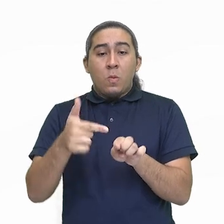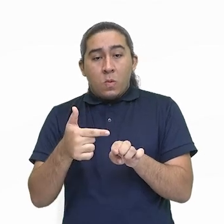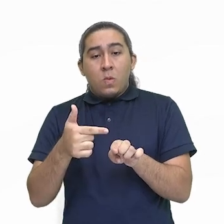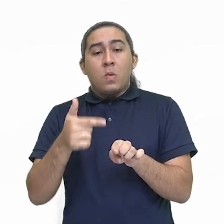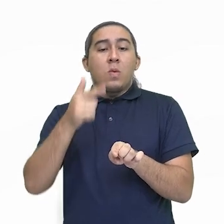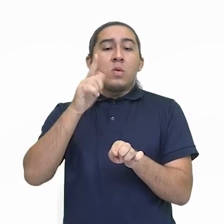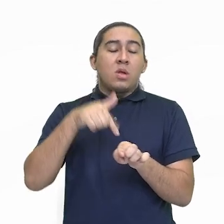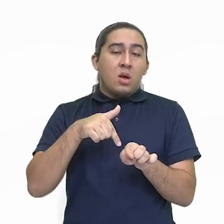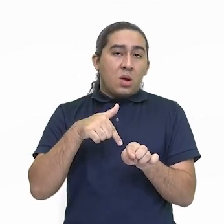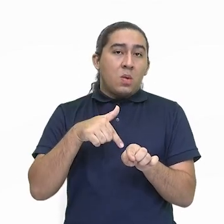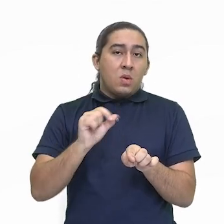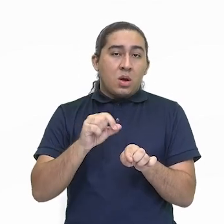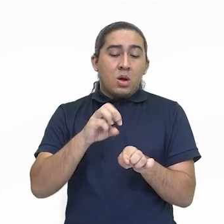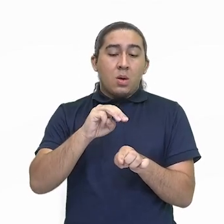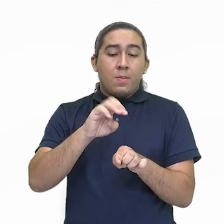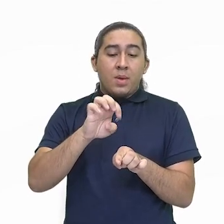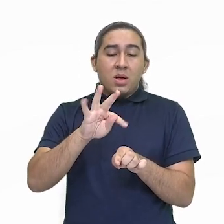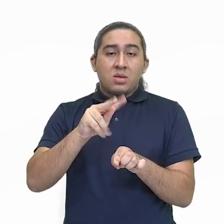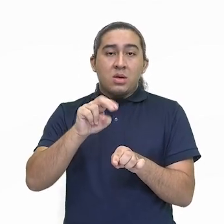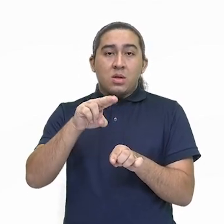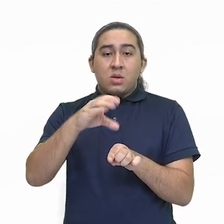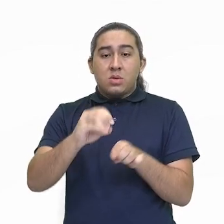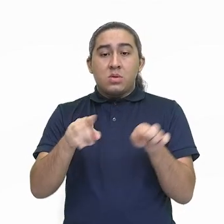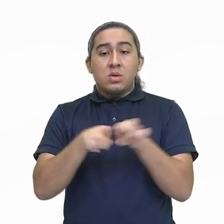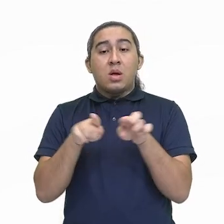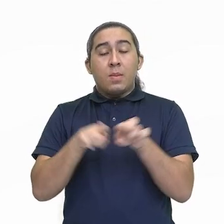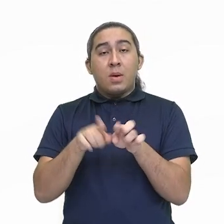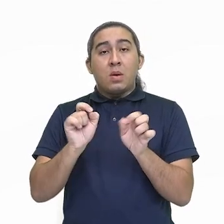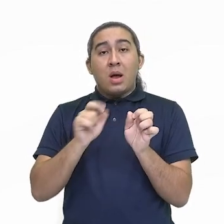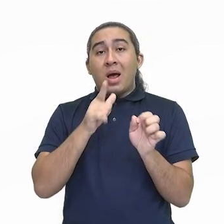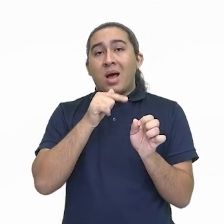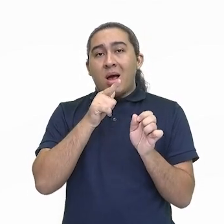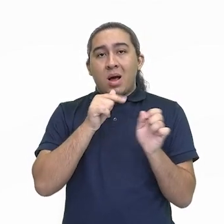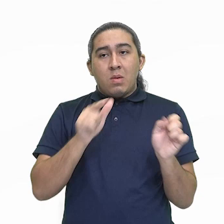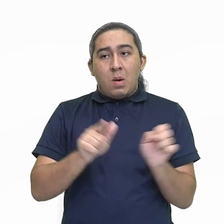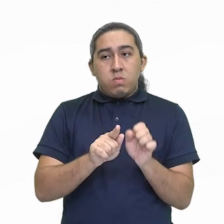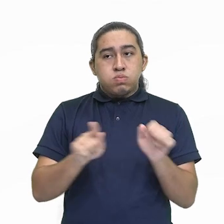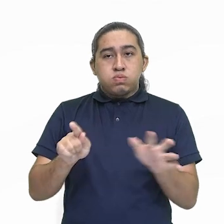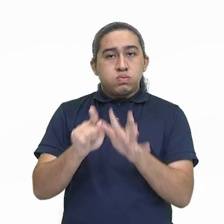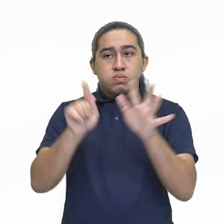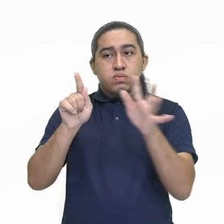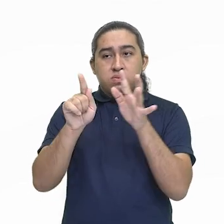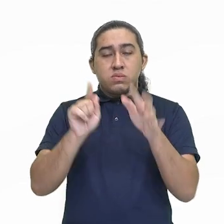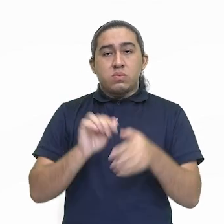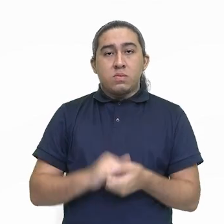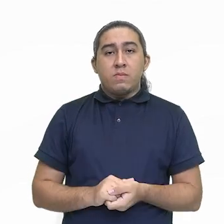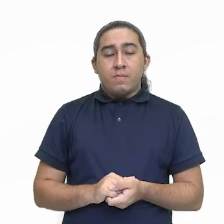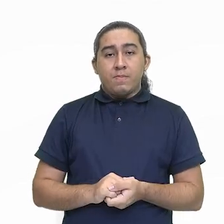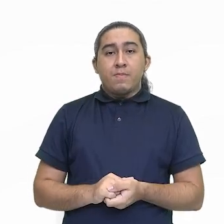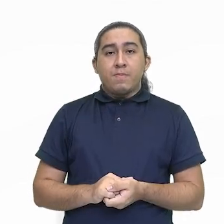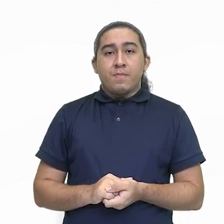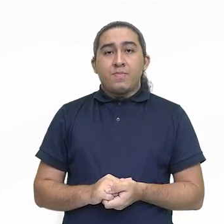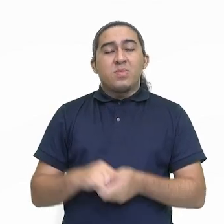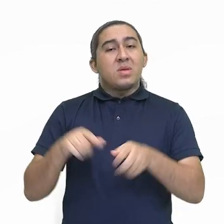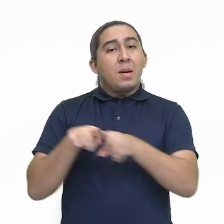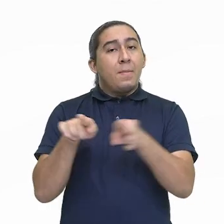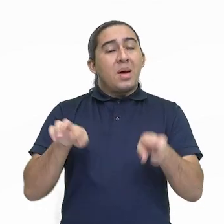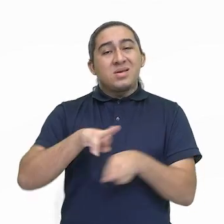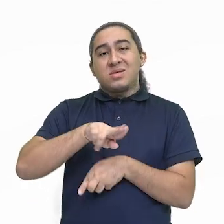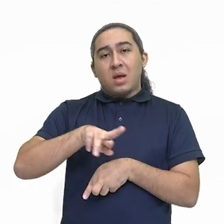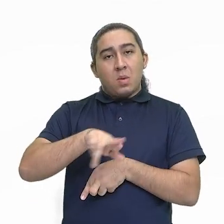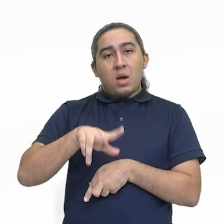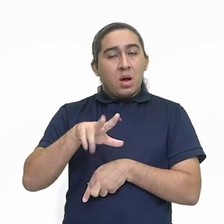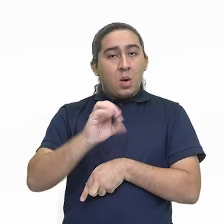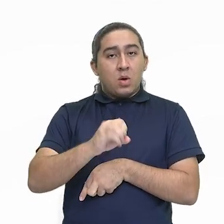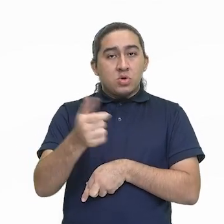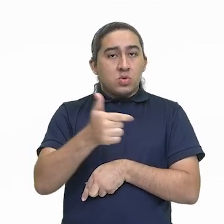de carbono, que é o metano, além do vapor de água, né? Vapor de água, mas sem a presença de